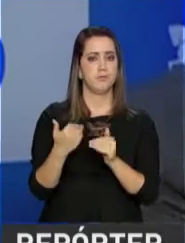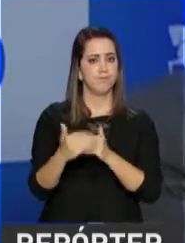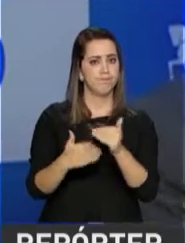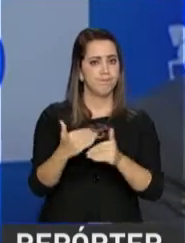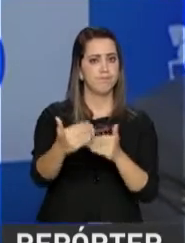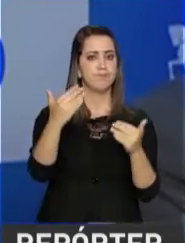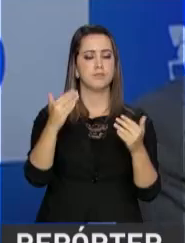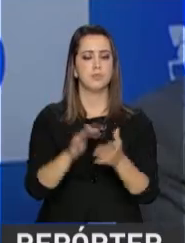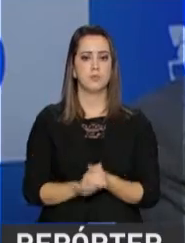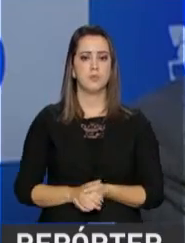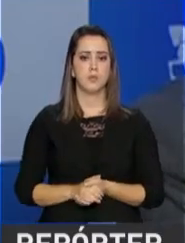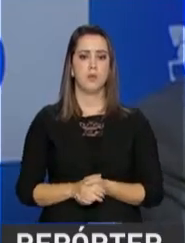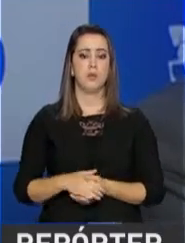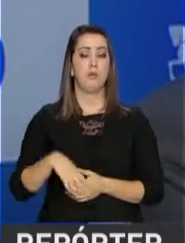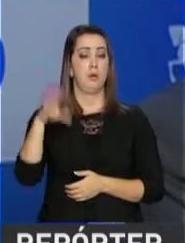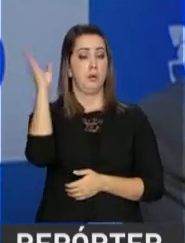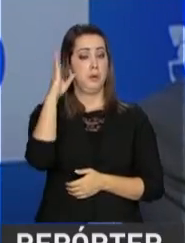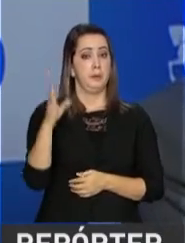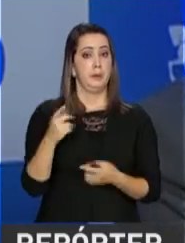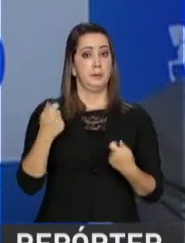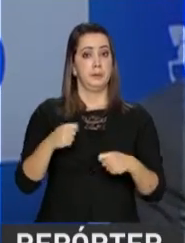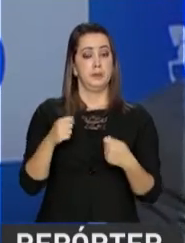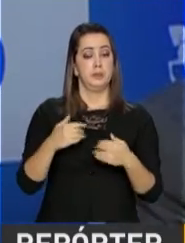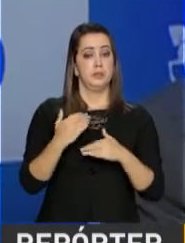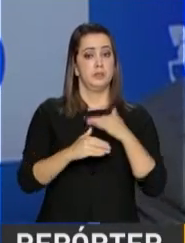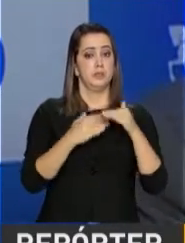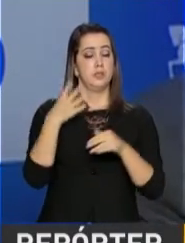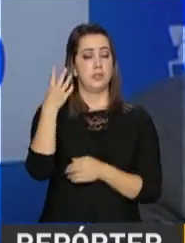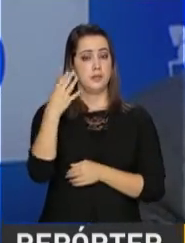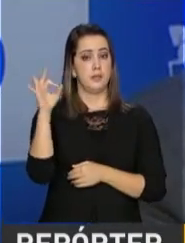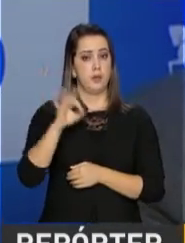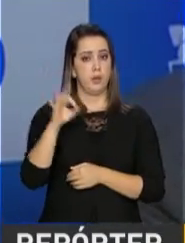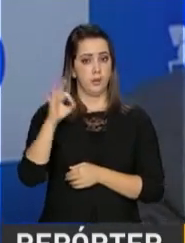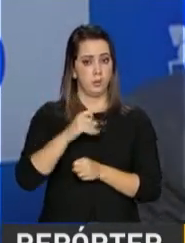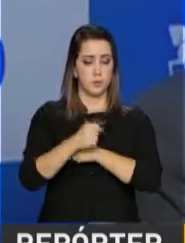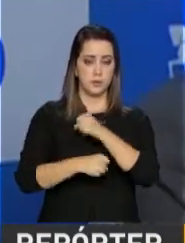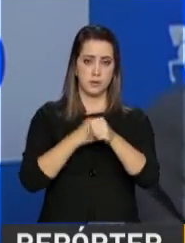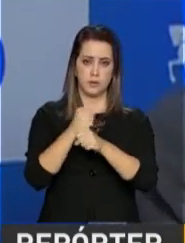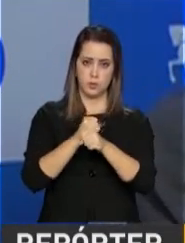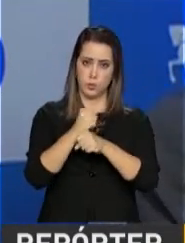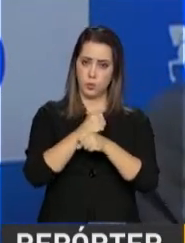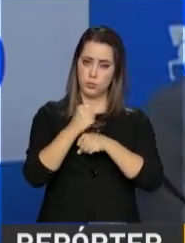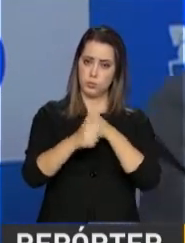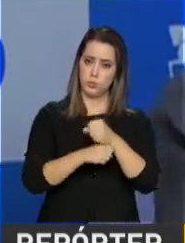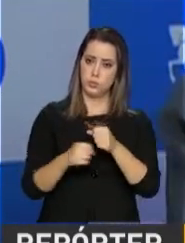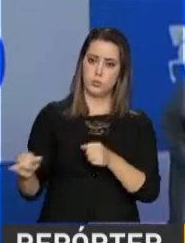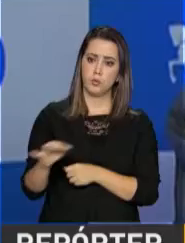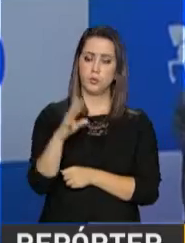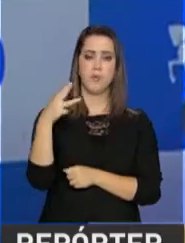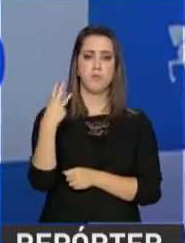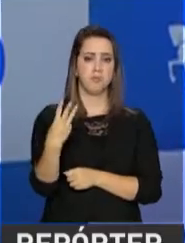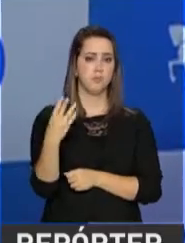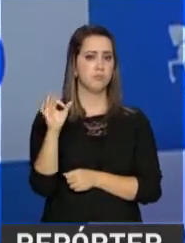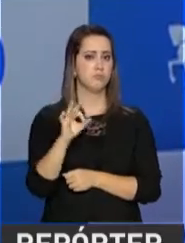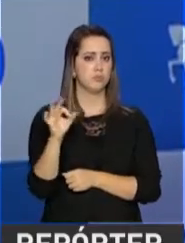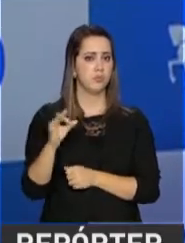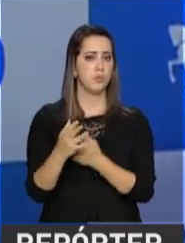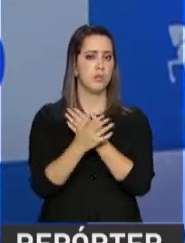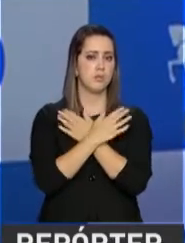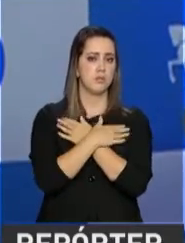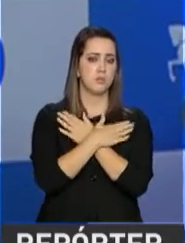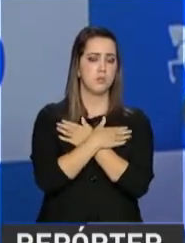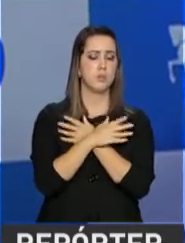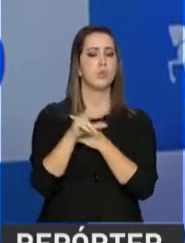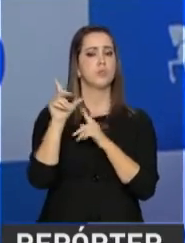país deve crescer algo próximo a 4% em 2018 dá certo com uma inflação de 3 uma taxa de desemprego que no final do